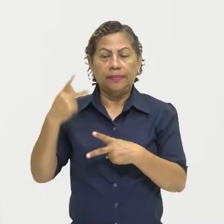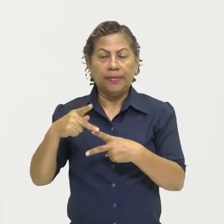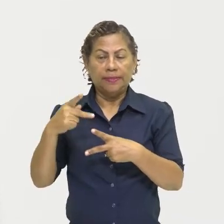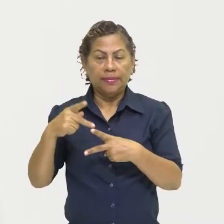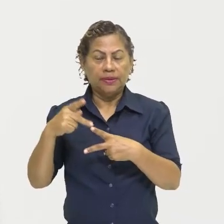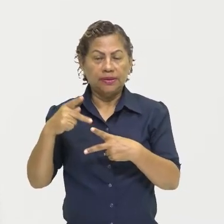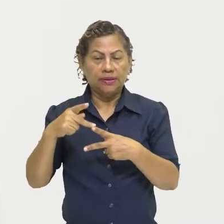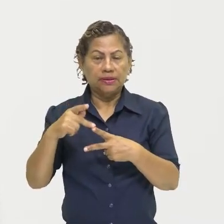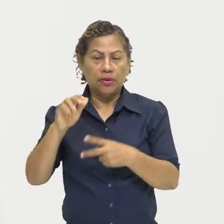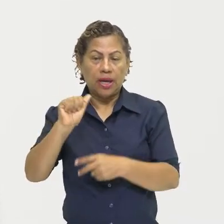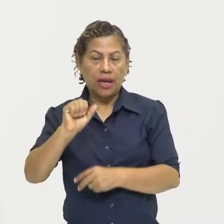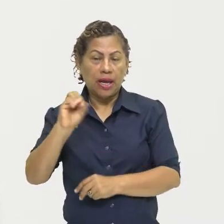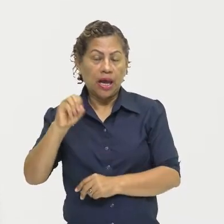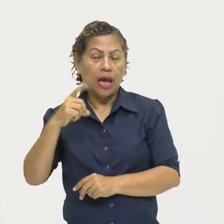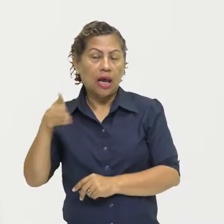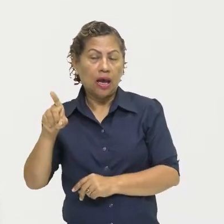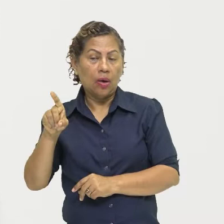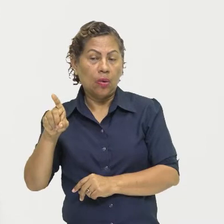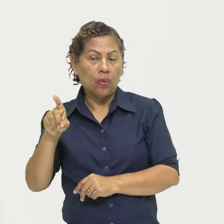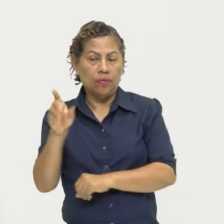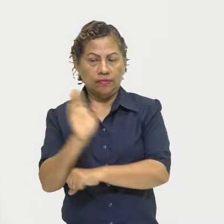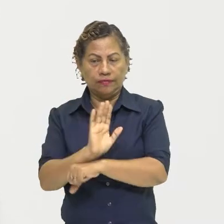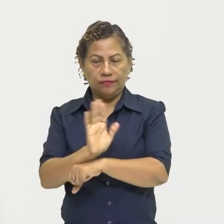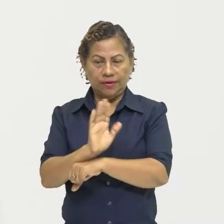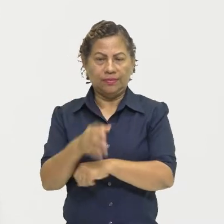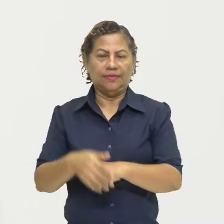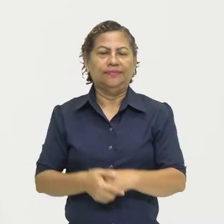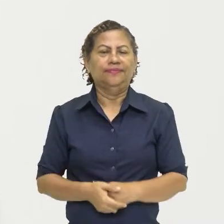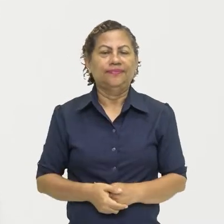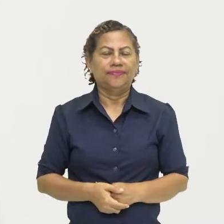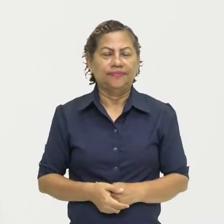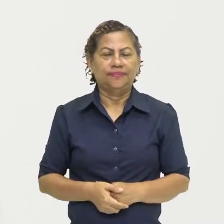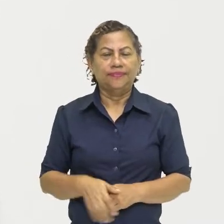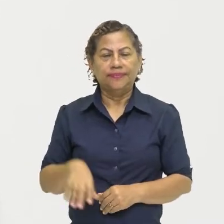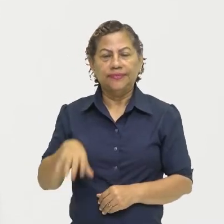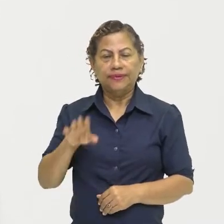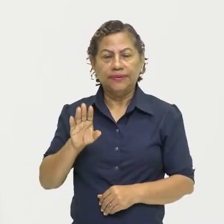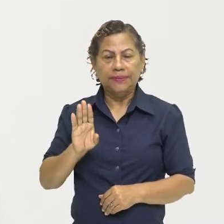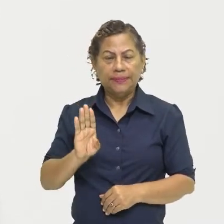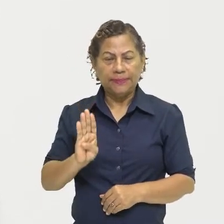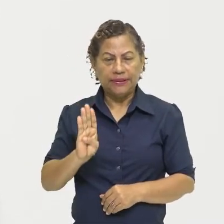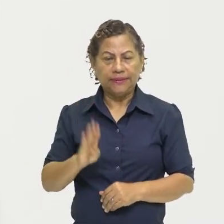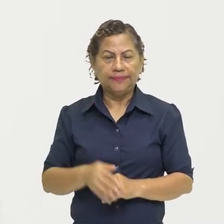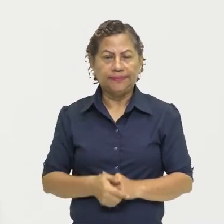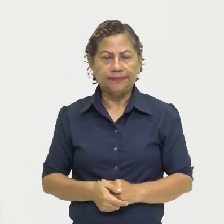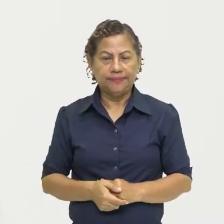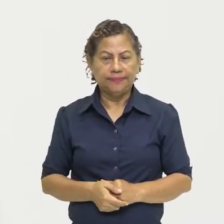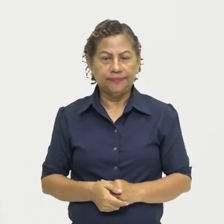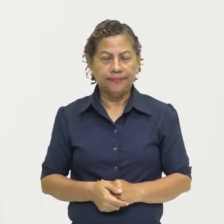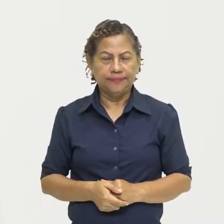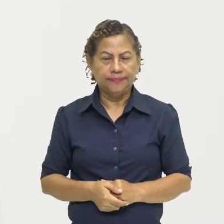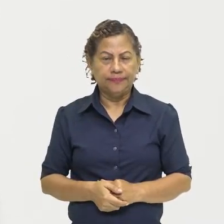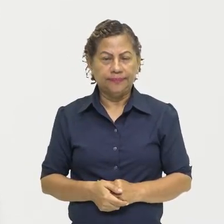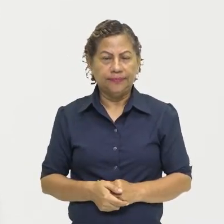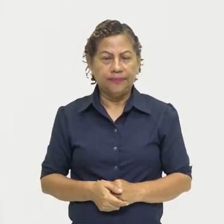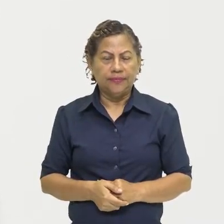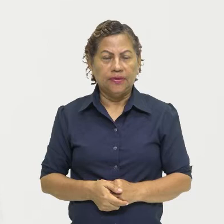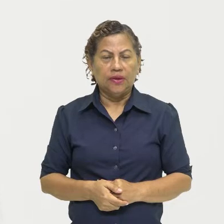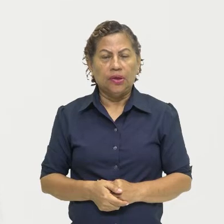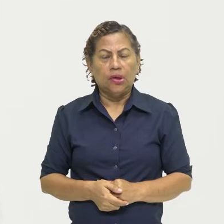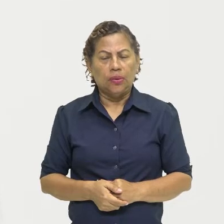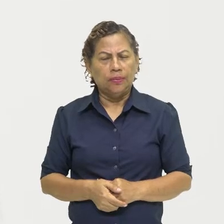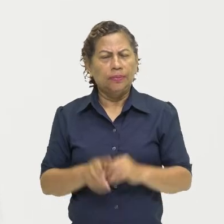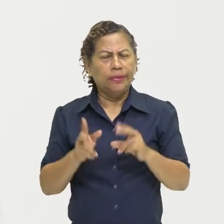ao, né? Já quando ele está com o sentido de dar assistência, ou ajuda,